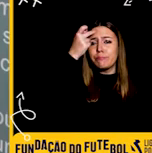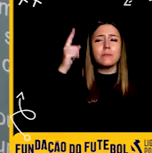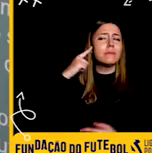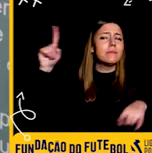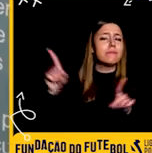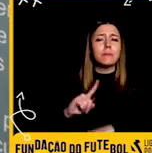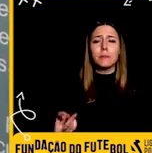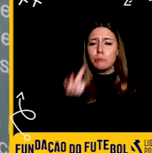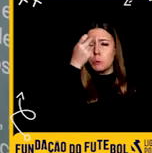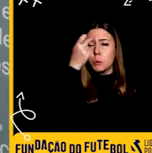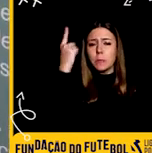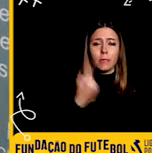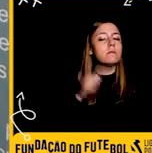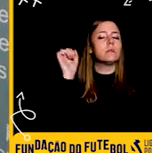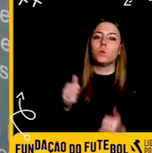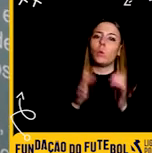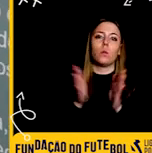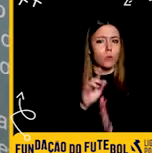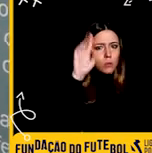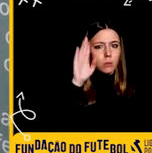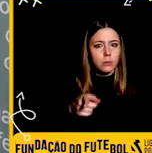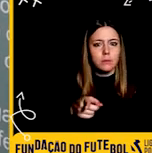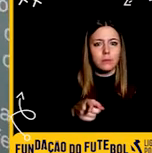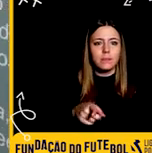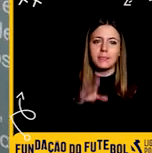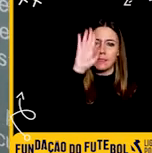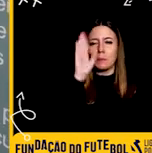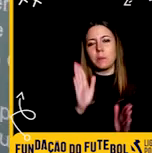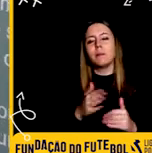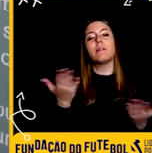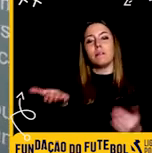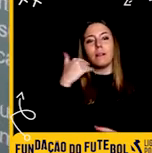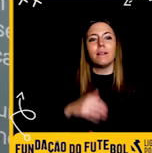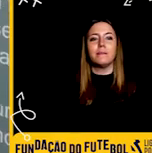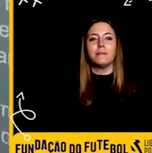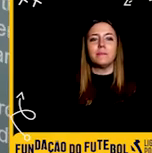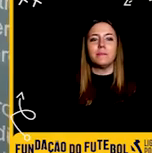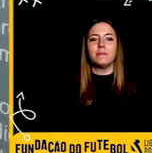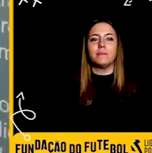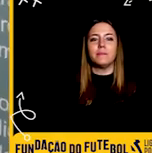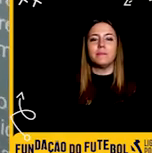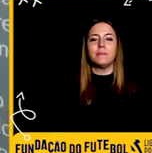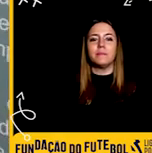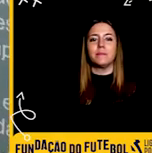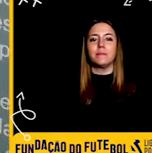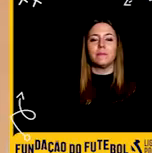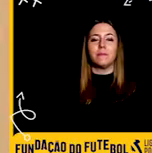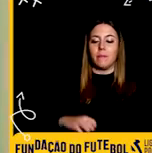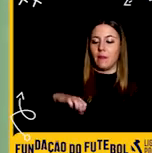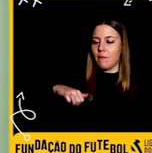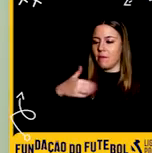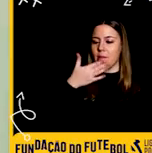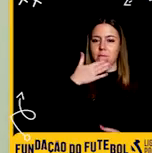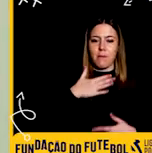saber o hino de cor, não é, Gilberto? De trás para a frente, de preferência. Tu sabes? Sem uma parte. Então vai, força. Senão o presidente matava. Então vá.